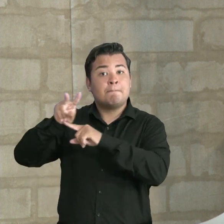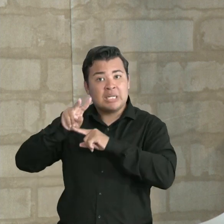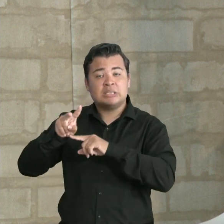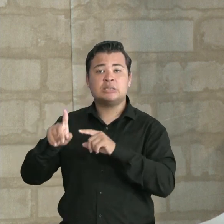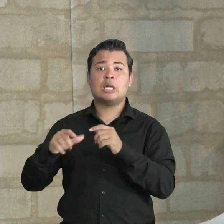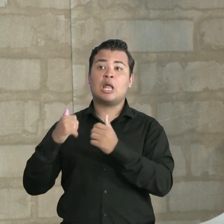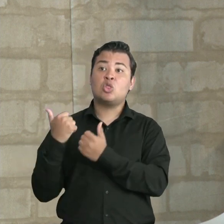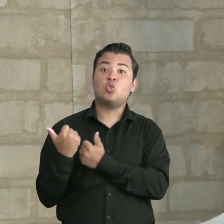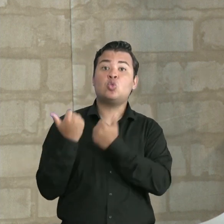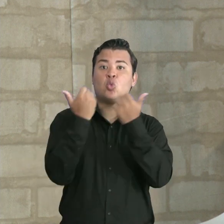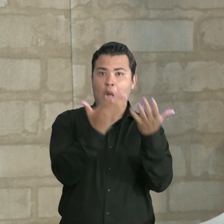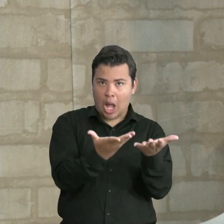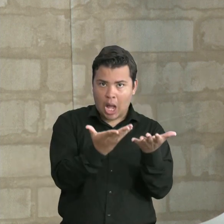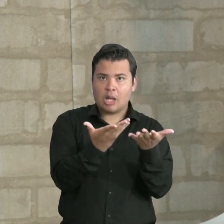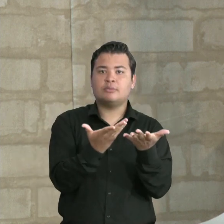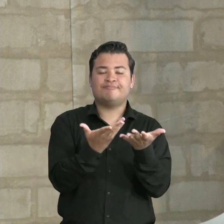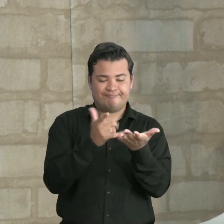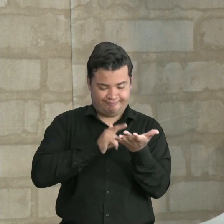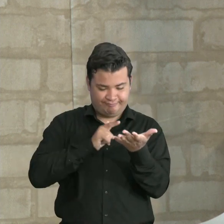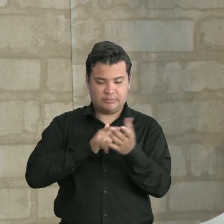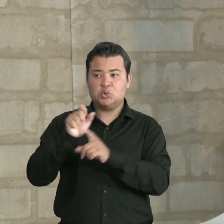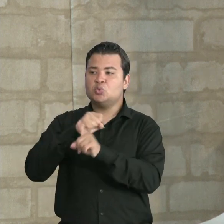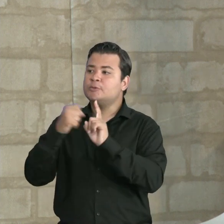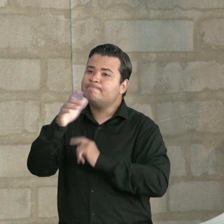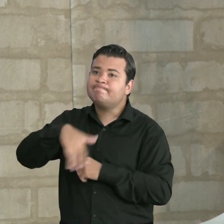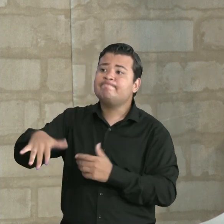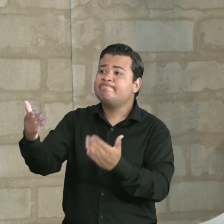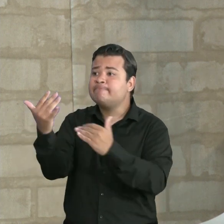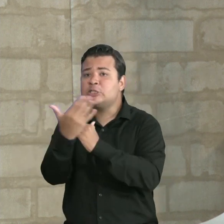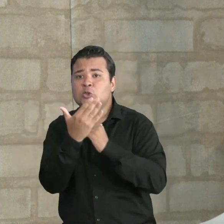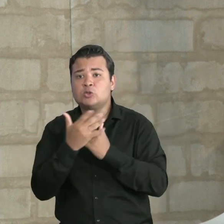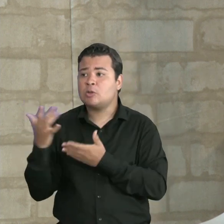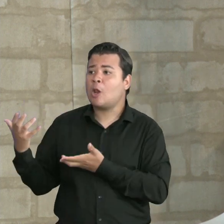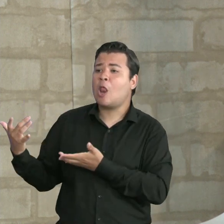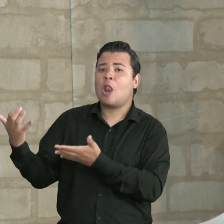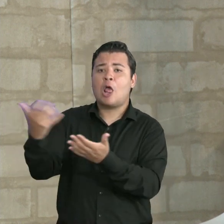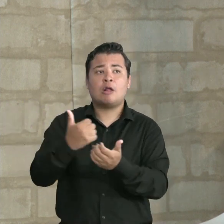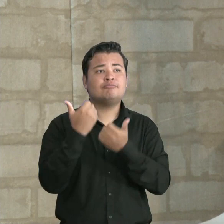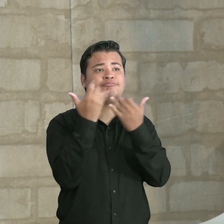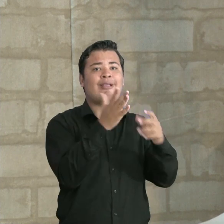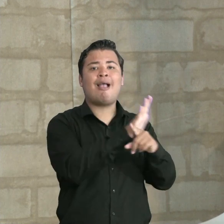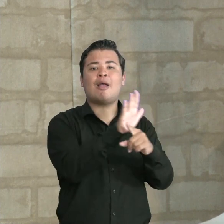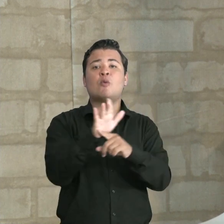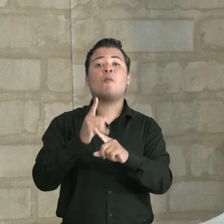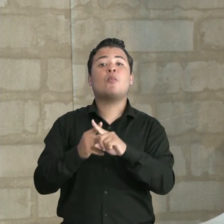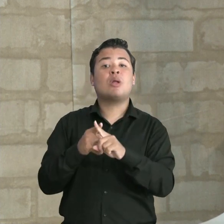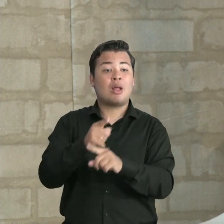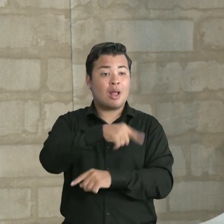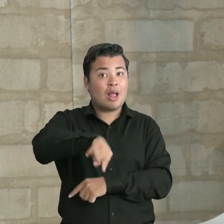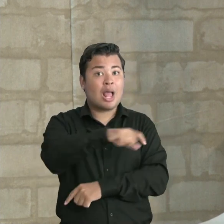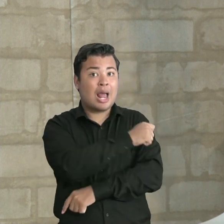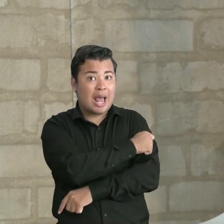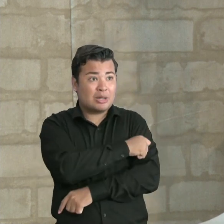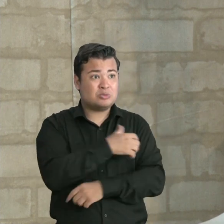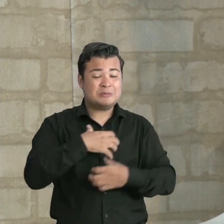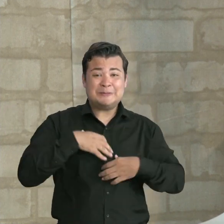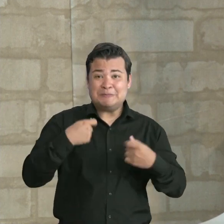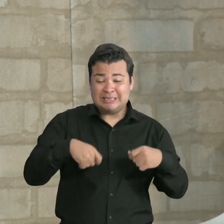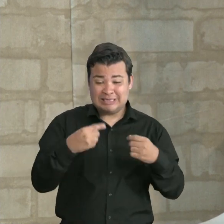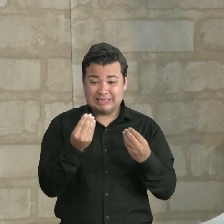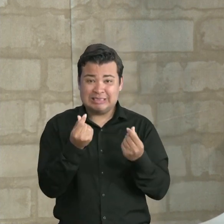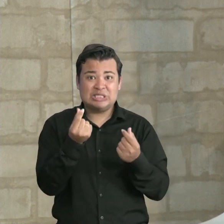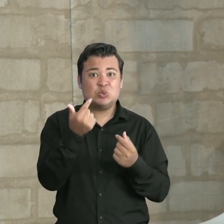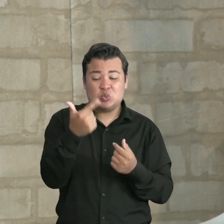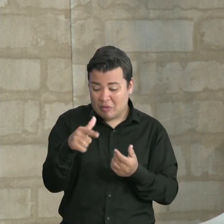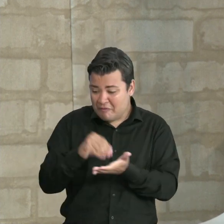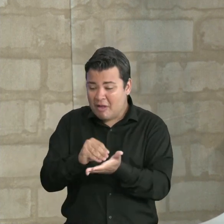doar, fez um movimento todo aí junto à sociedade para que pudéssemos garantir que os alunos, aqueles que precisavam,